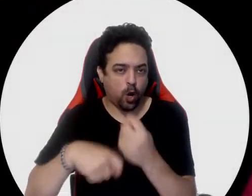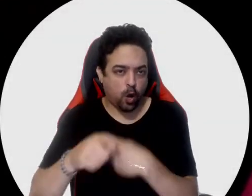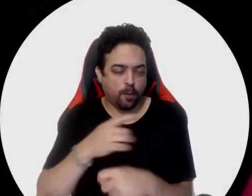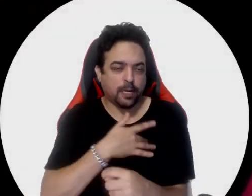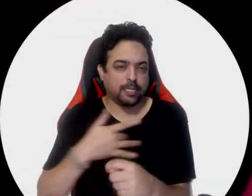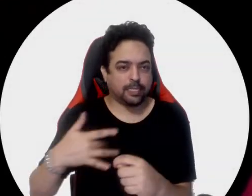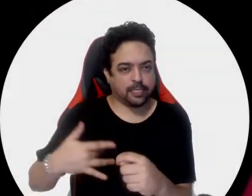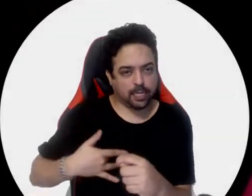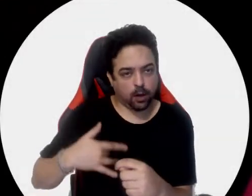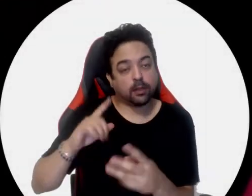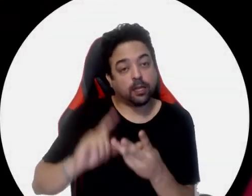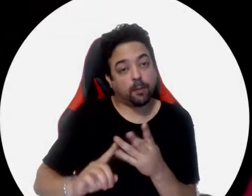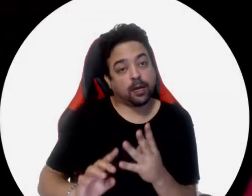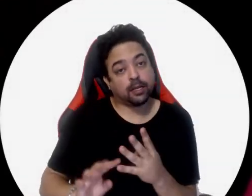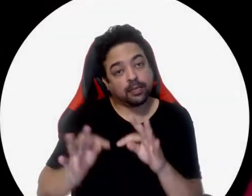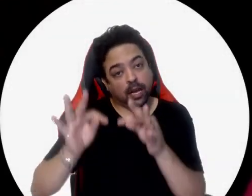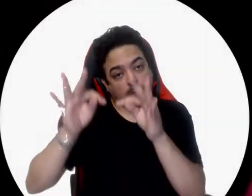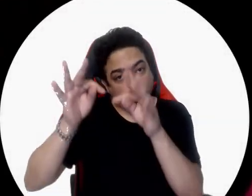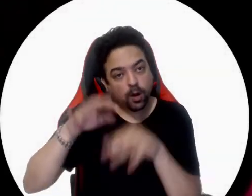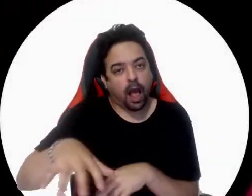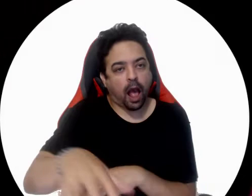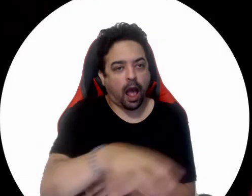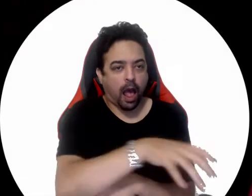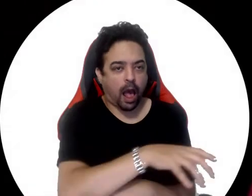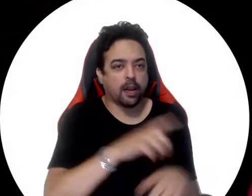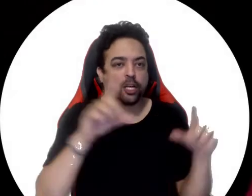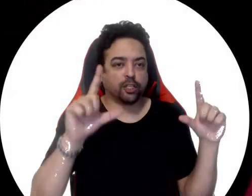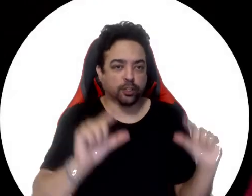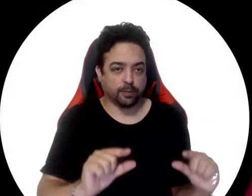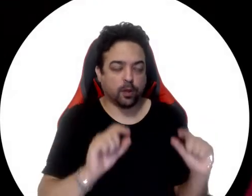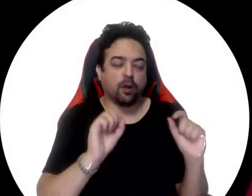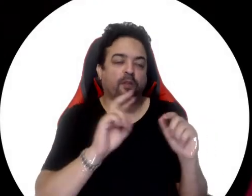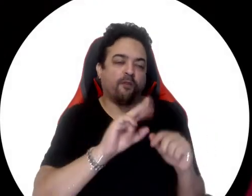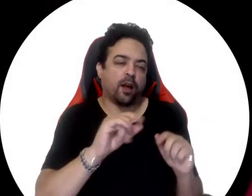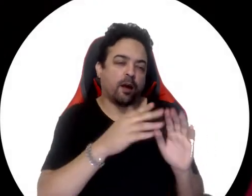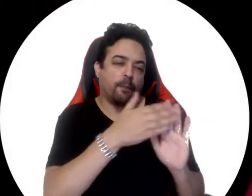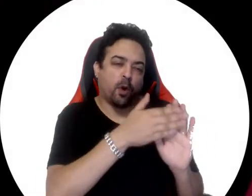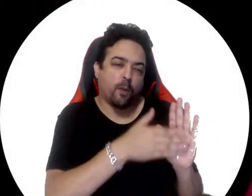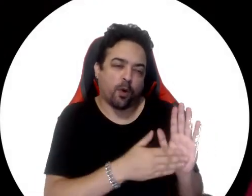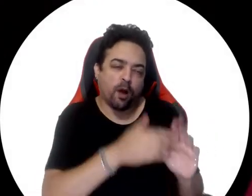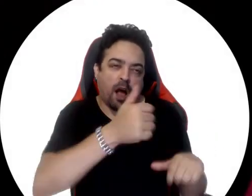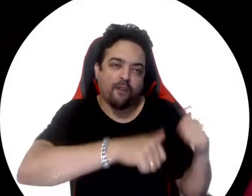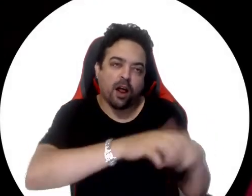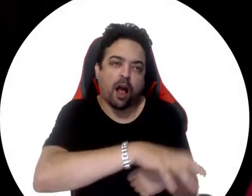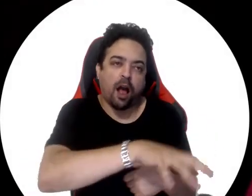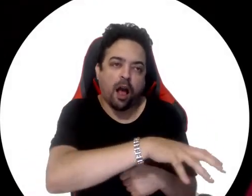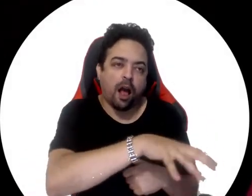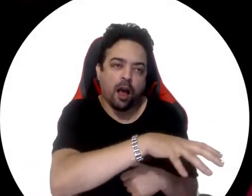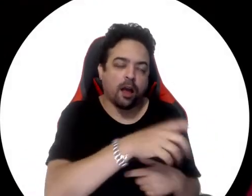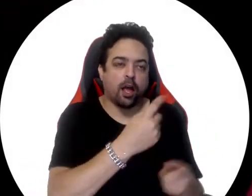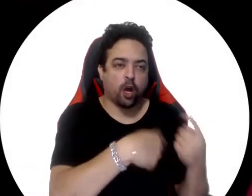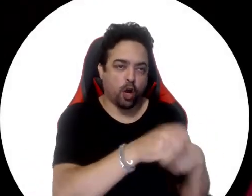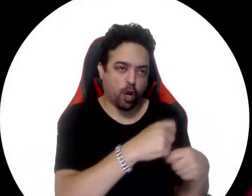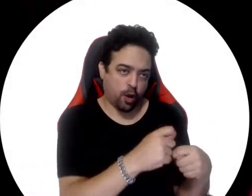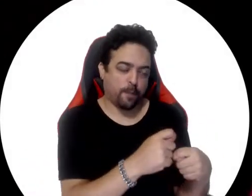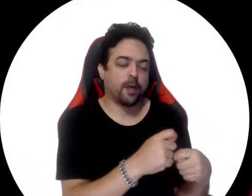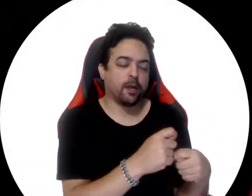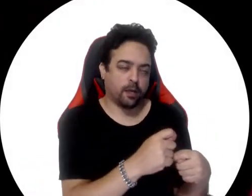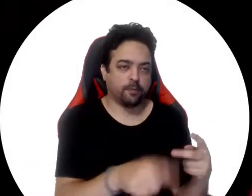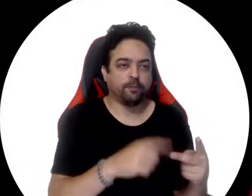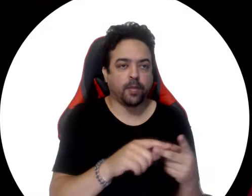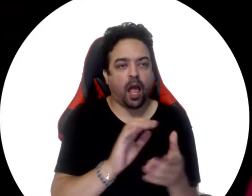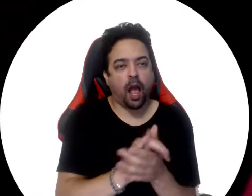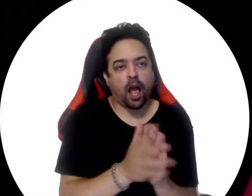sociais, econômicos, de saúde e tecnológicos em diversas áreas. Serão avaliadas propostas em áreas como